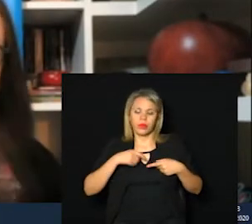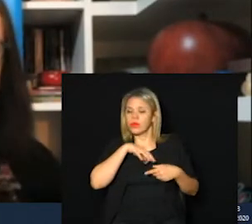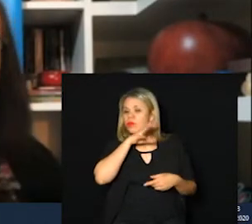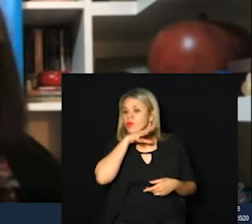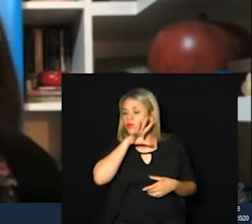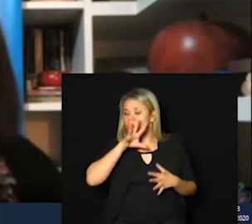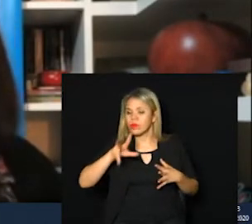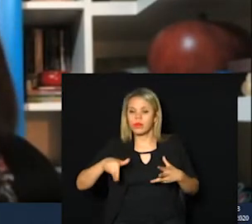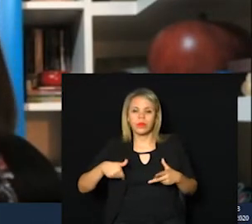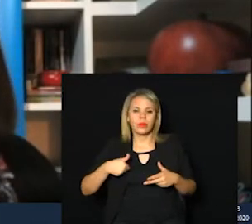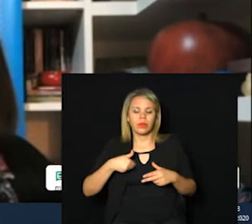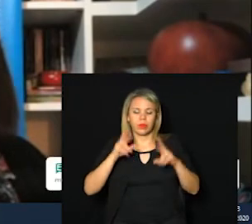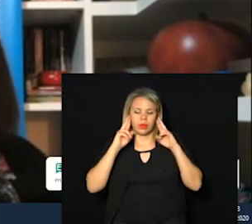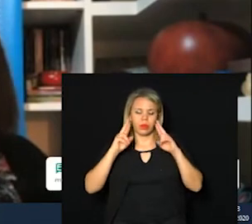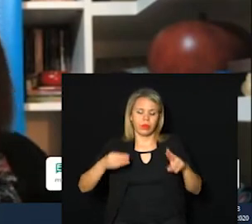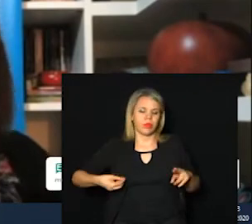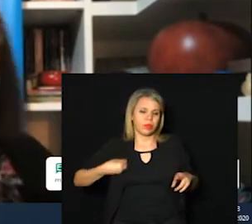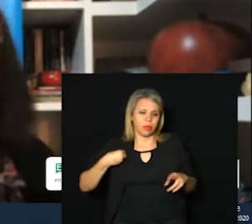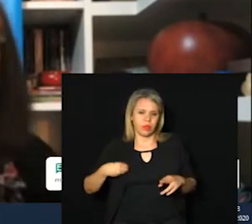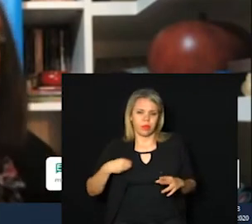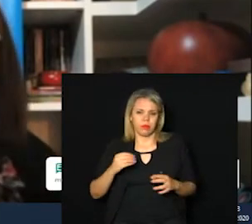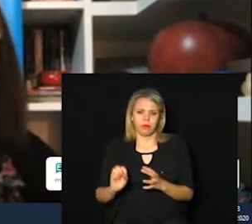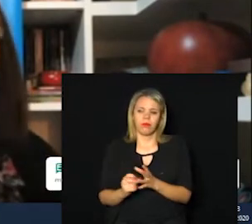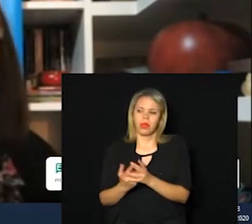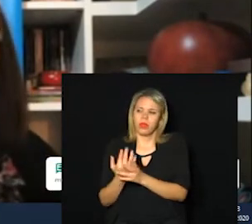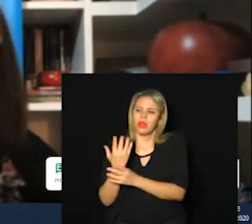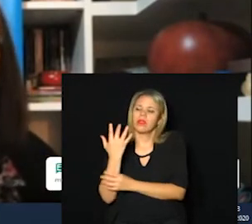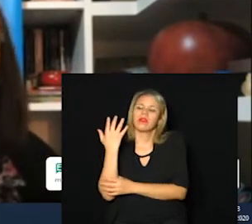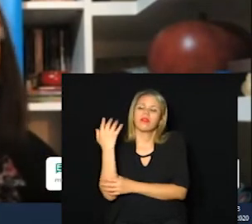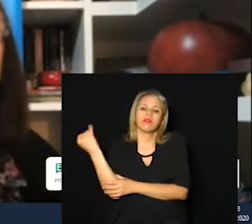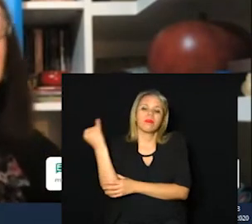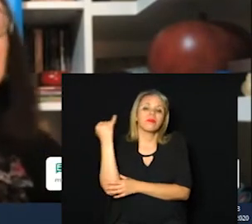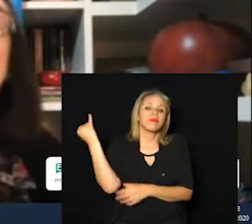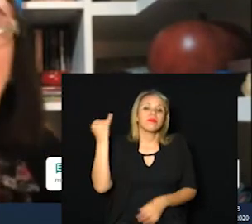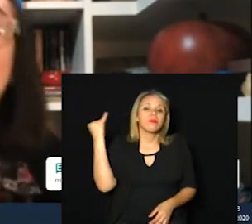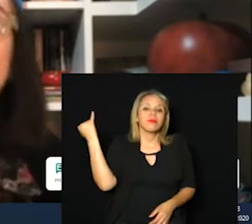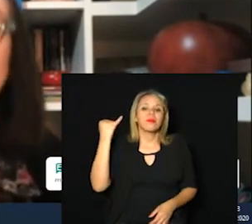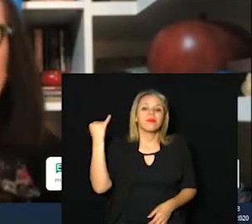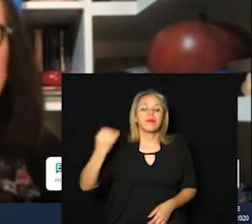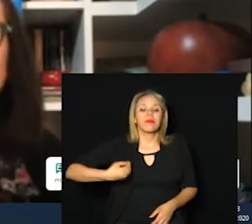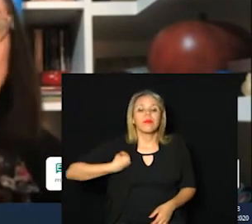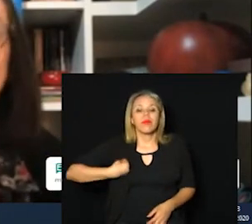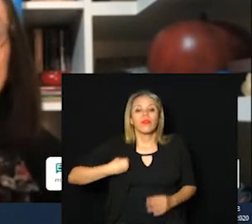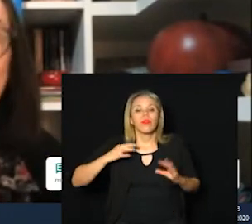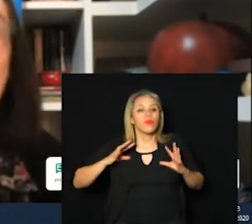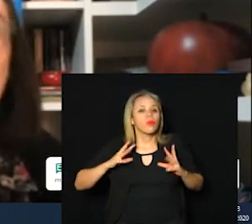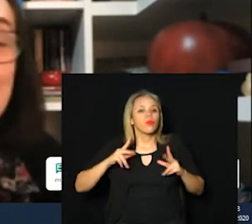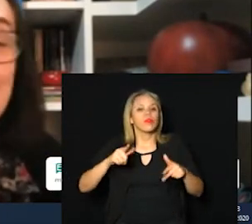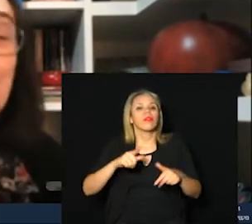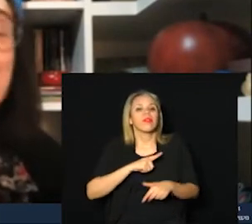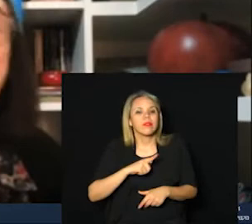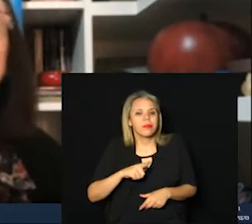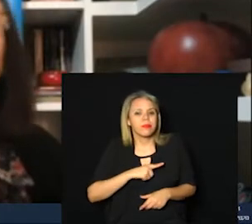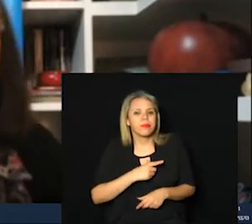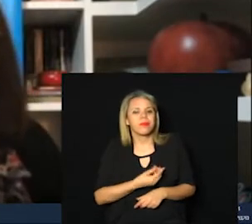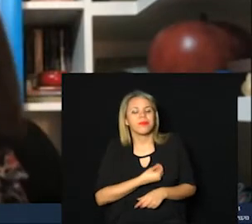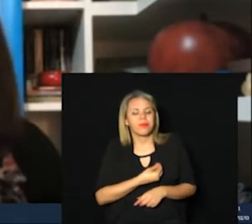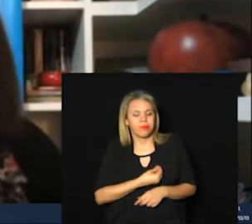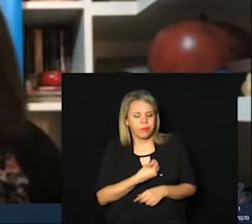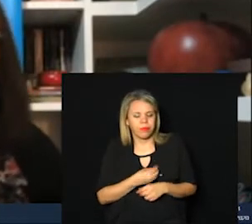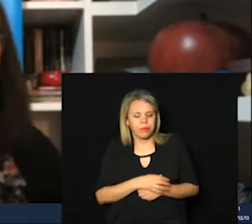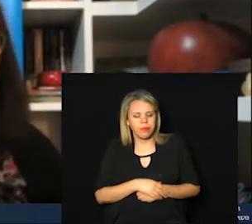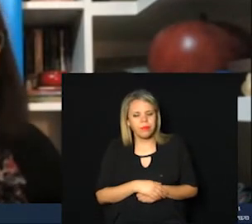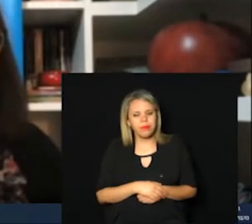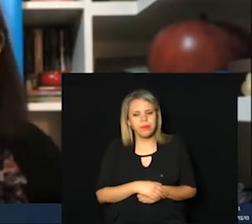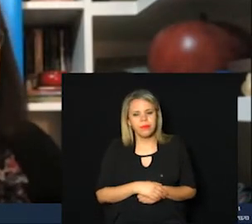animais, sobre as plantas, sobre a importância da vida, de tudo aquilo que